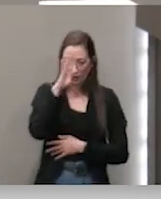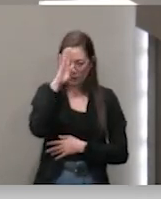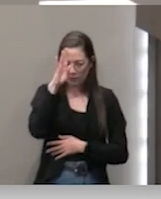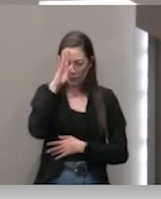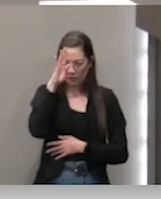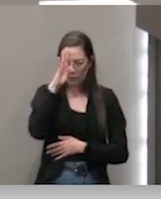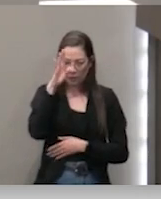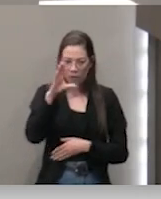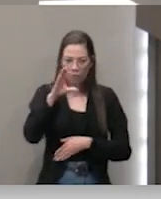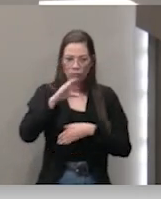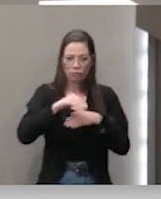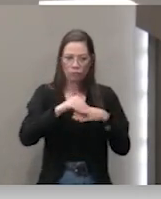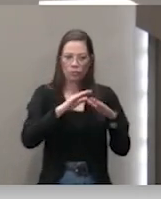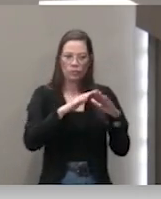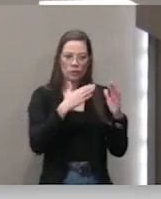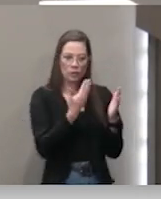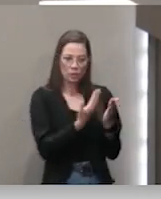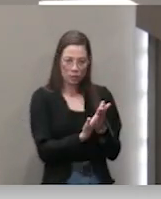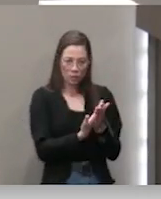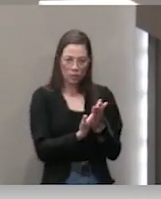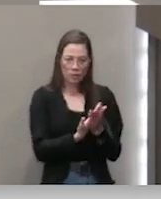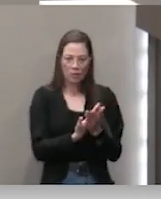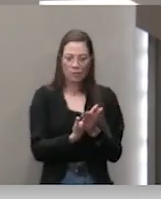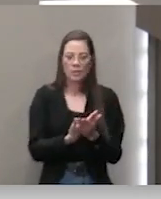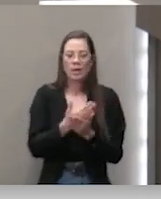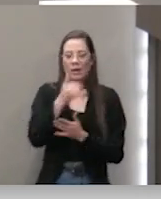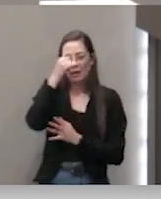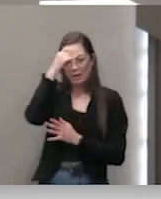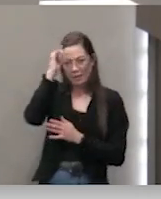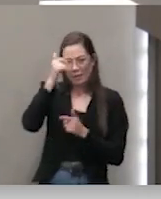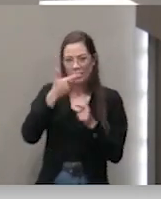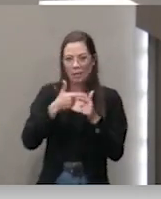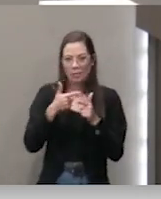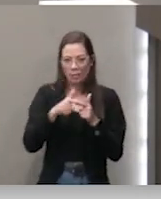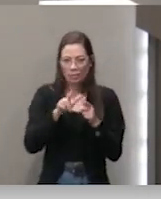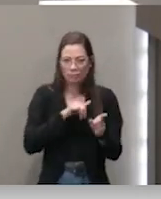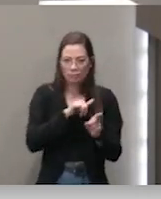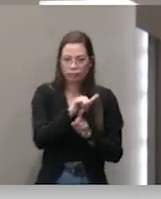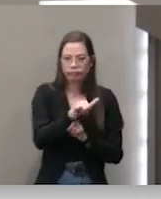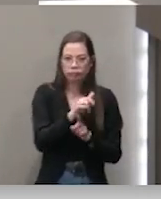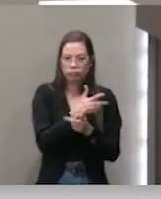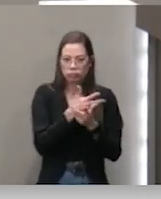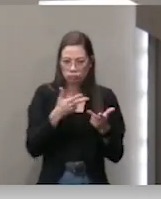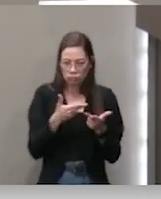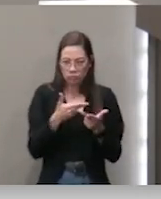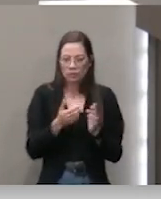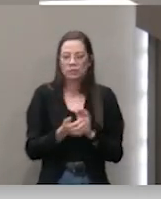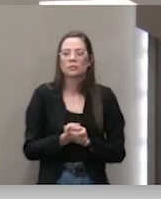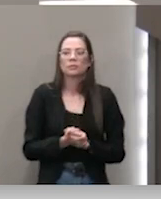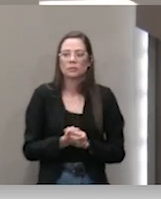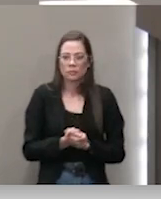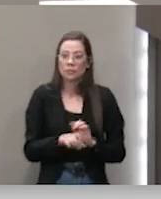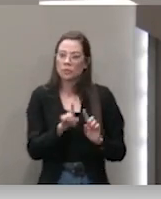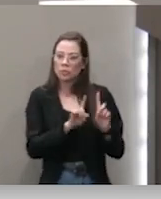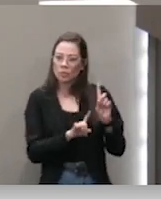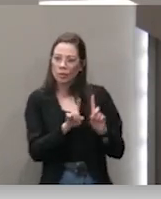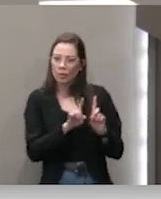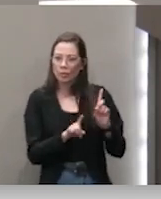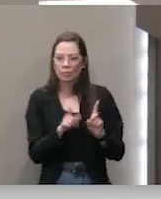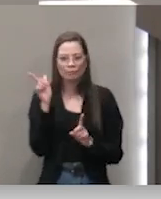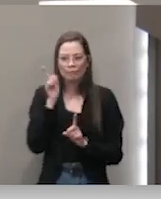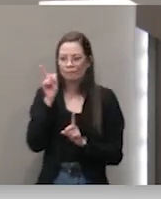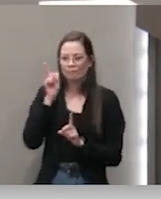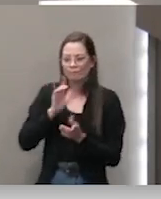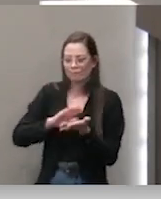da implantação da escola cívica, para não haver contradições, para não haver enganos, para não haver equívocos. E alguém distorcer e